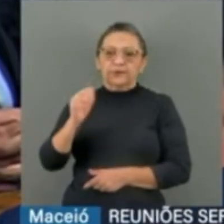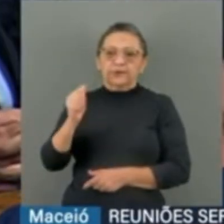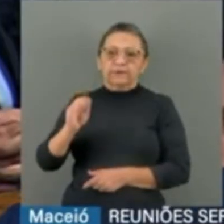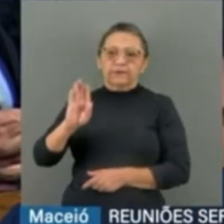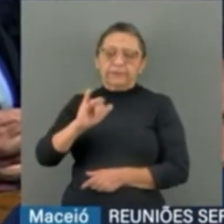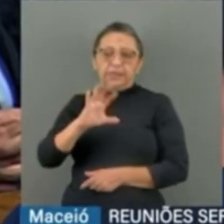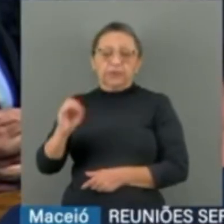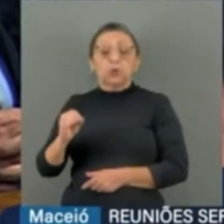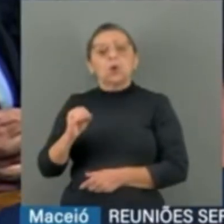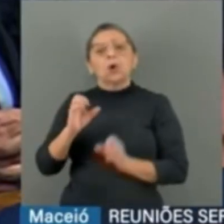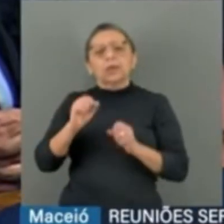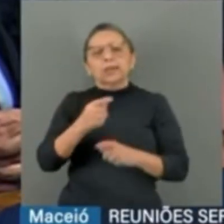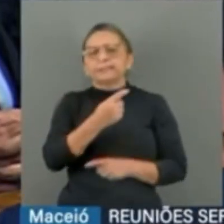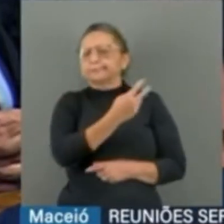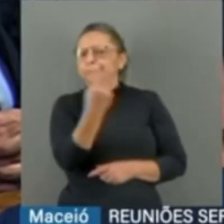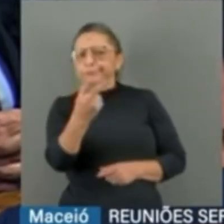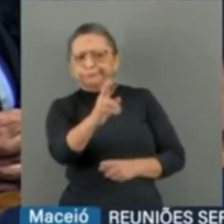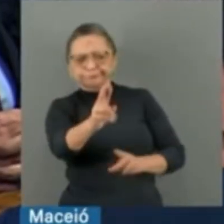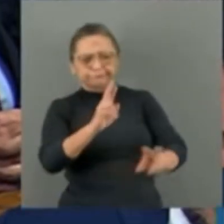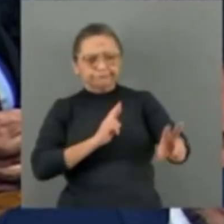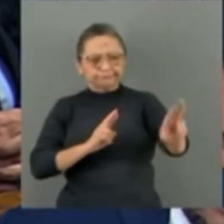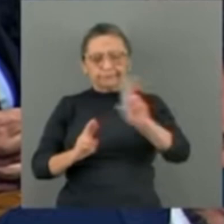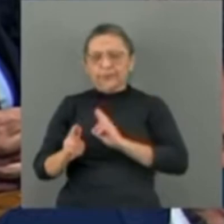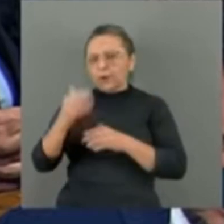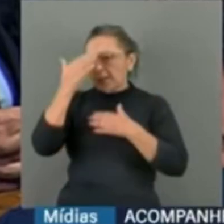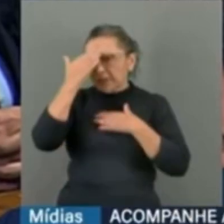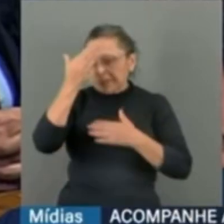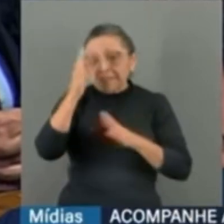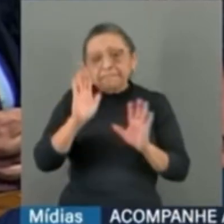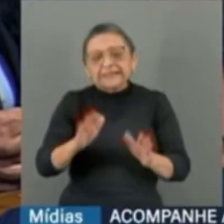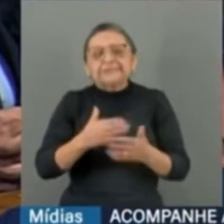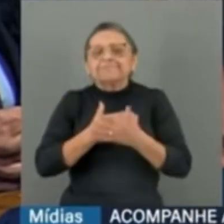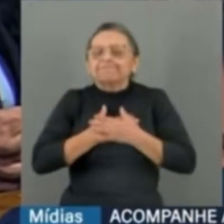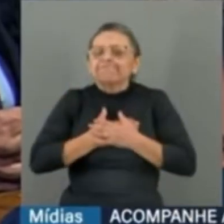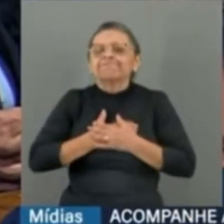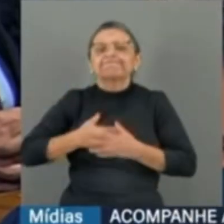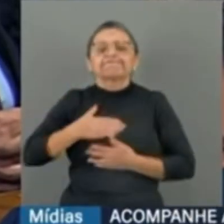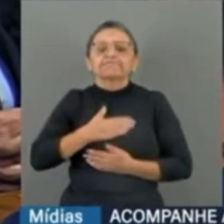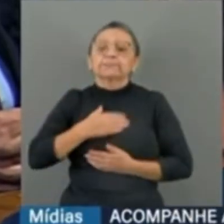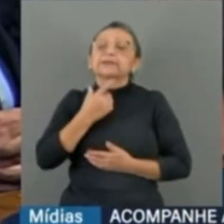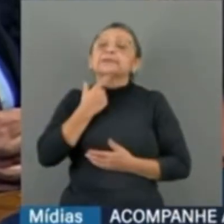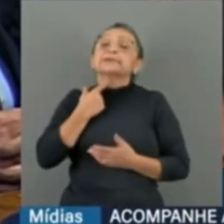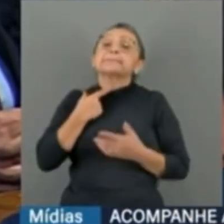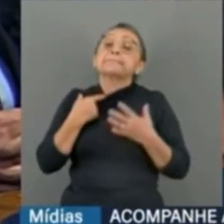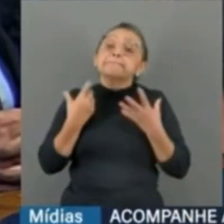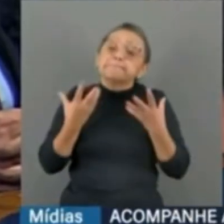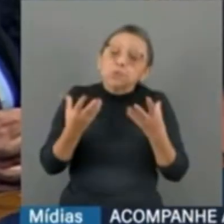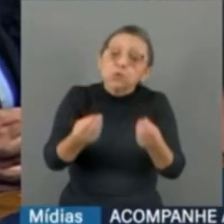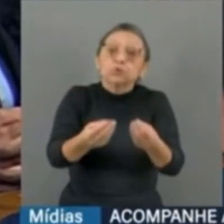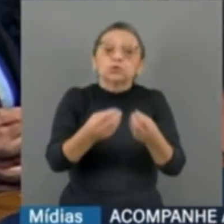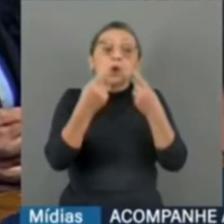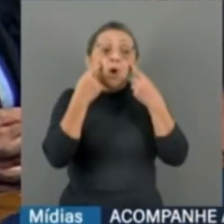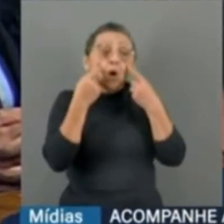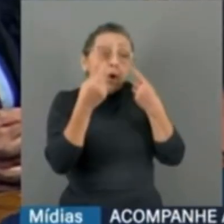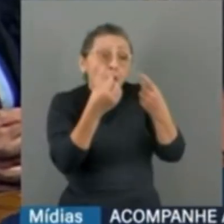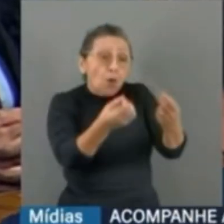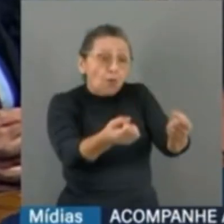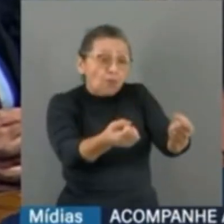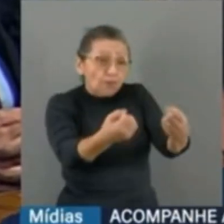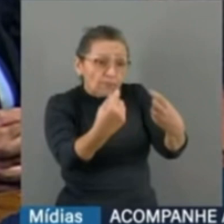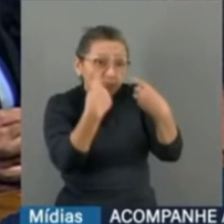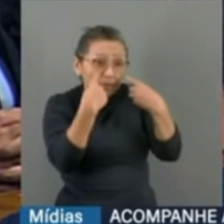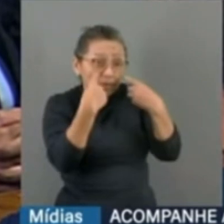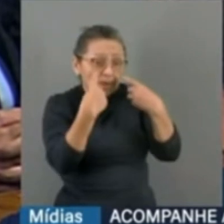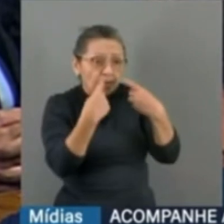Obrigado pelas respostas, mas eu queria muito, tá, doutor Paulo Gonet, ouvir de forma bem clara,